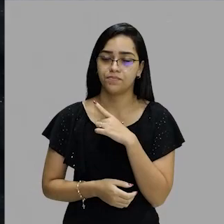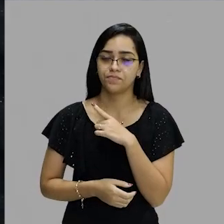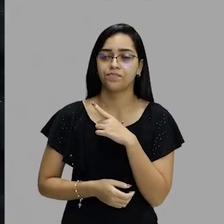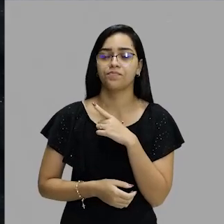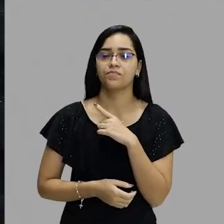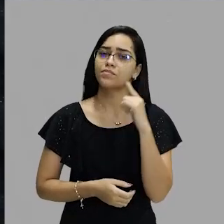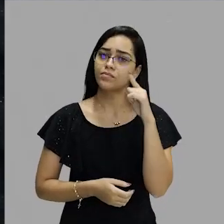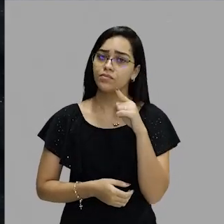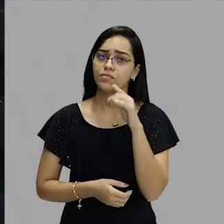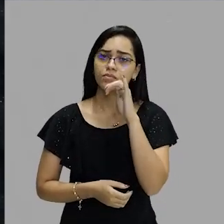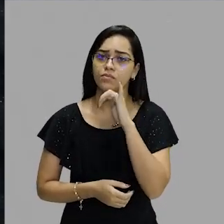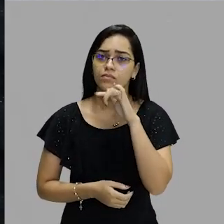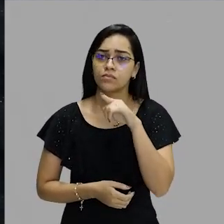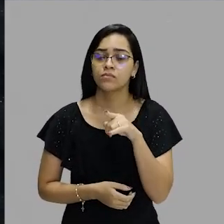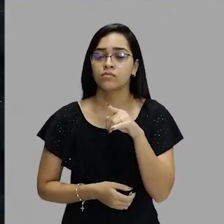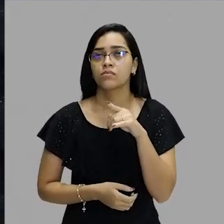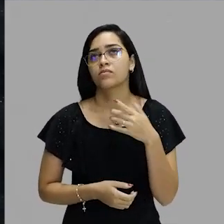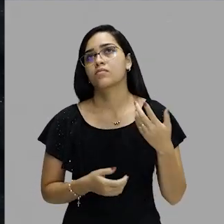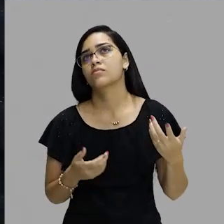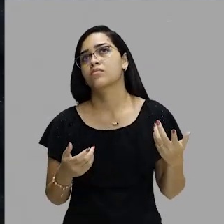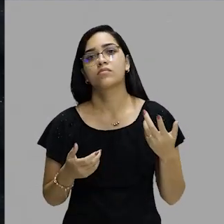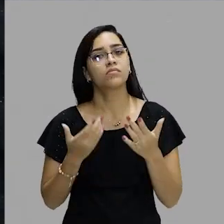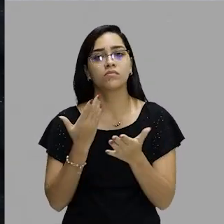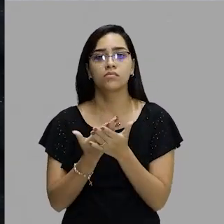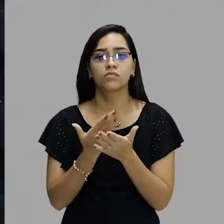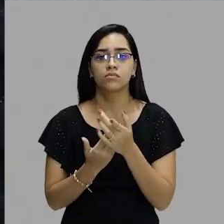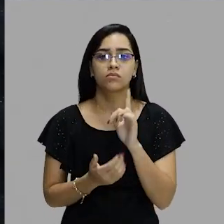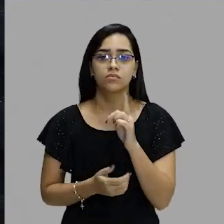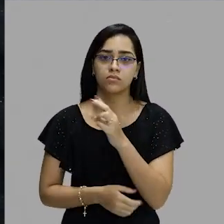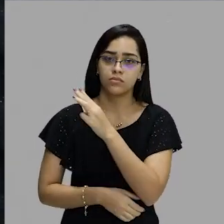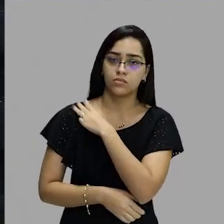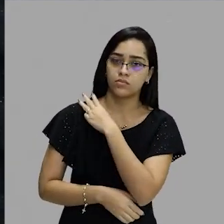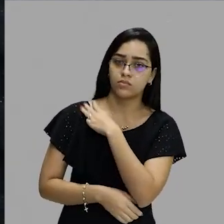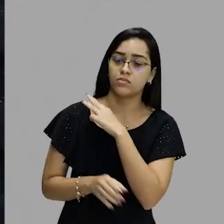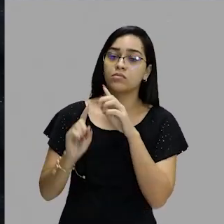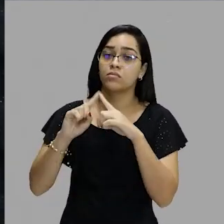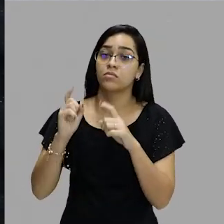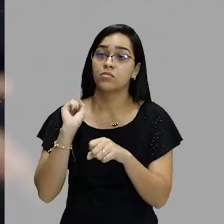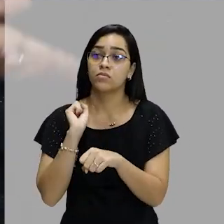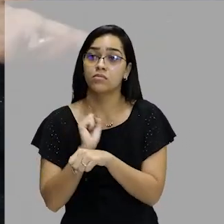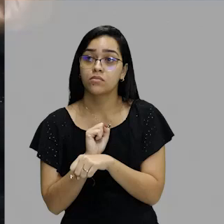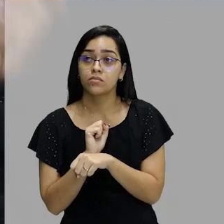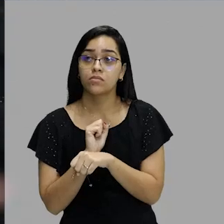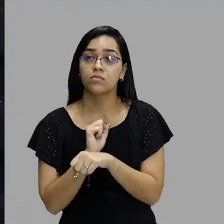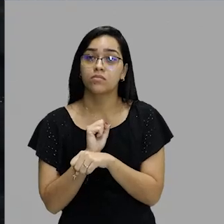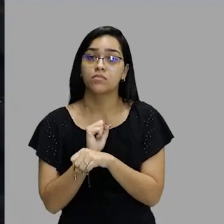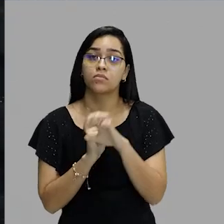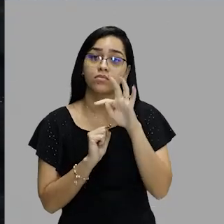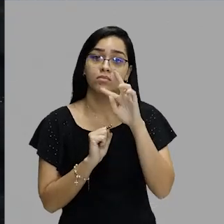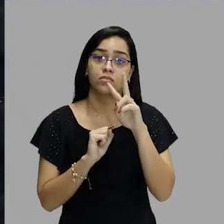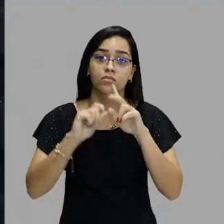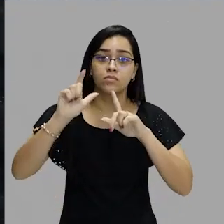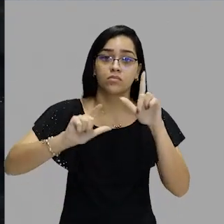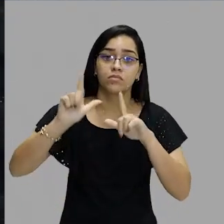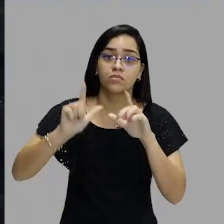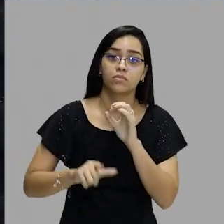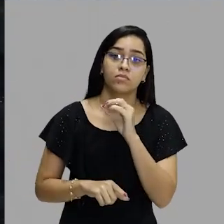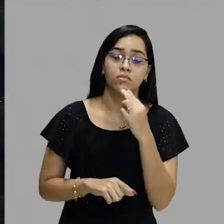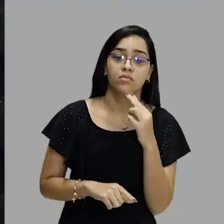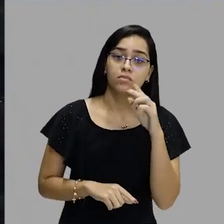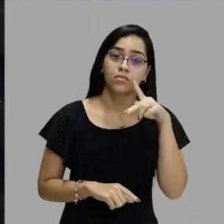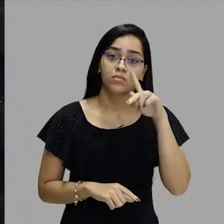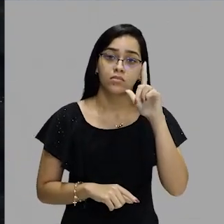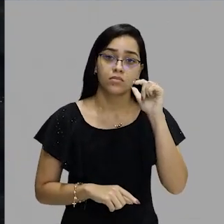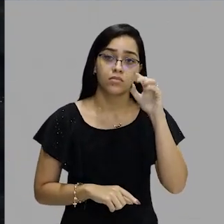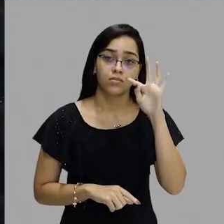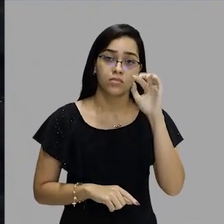né? Você, por exemplo, que não é estudante do ensino médio, mas parou na TV Educação ou na plataforma Gonçalves